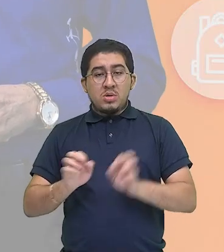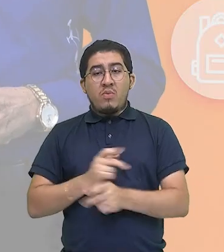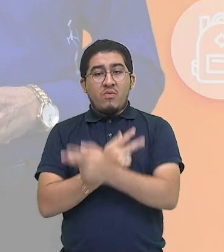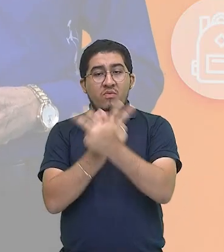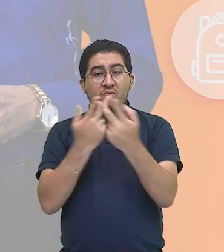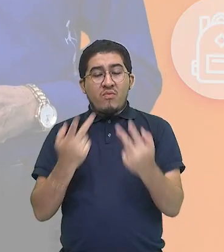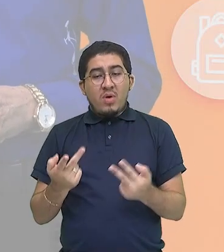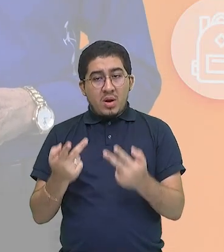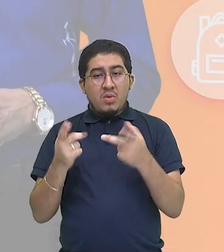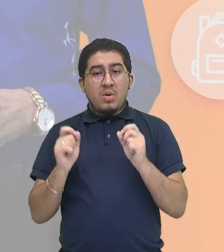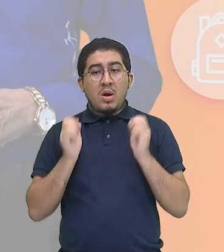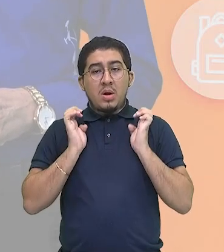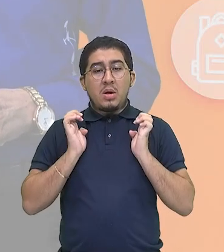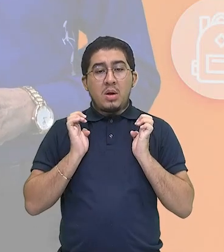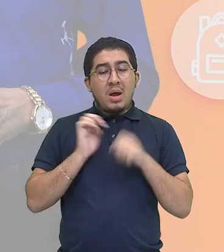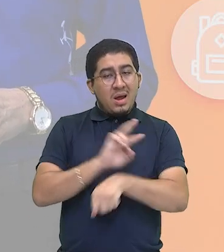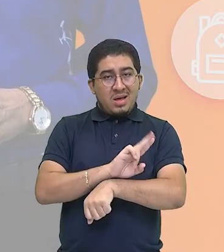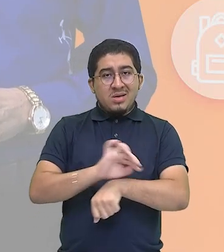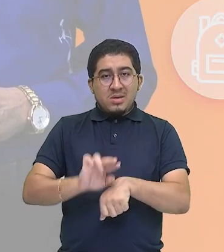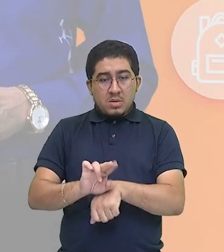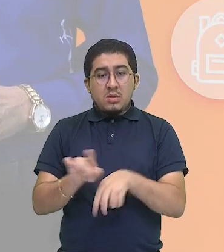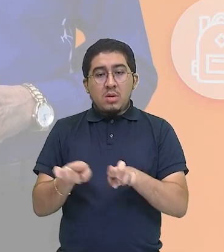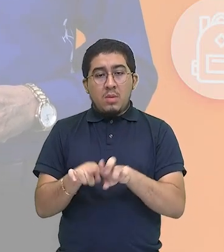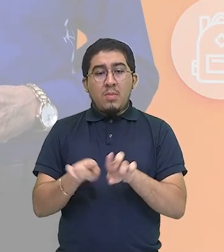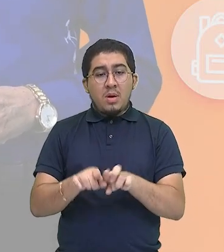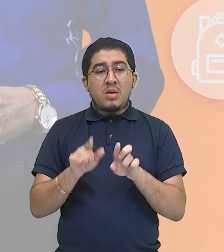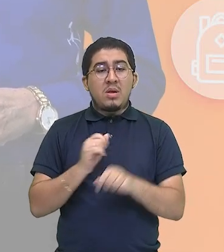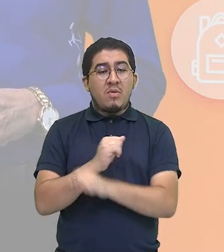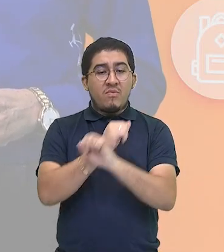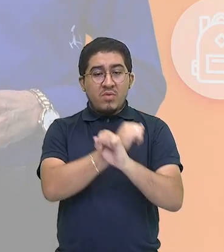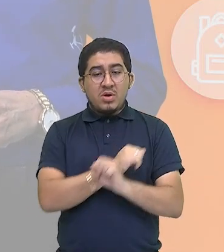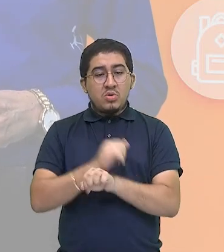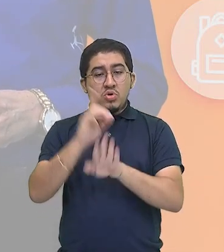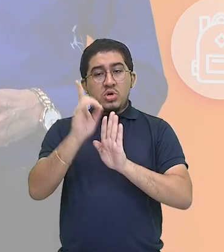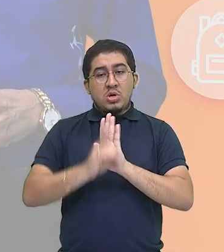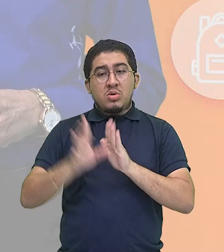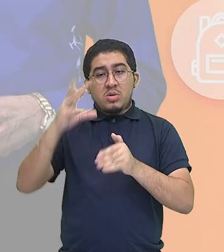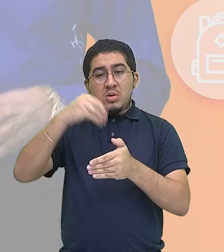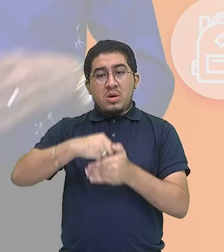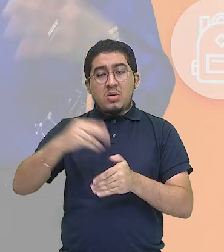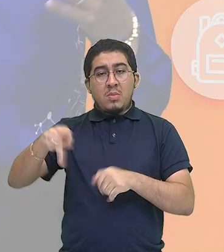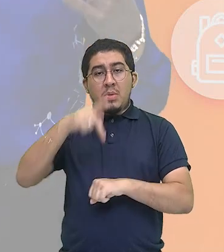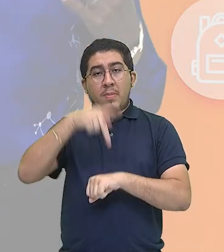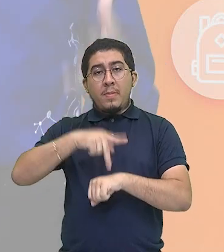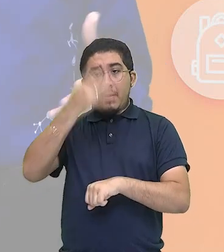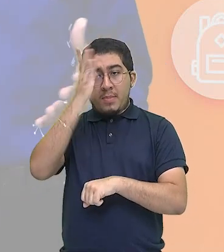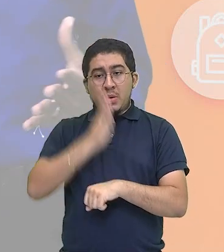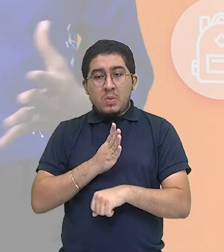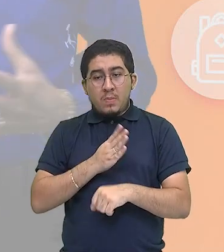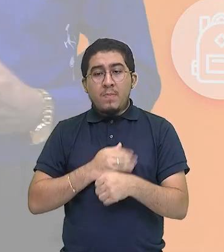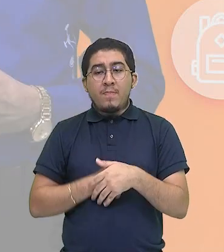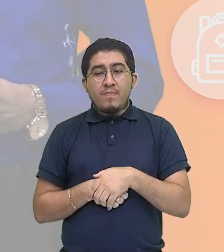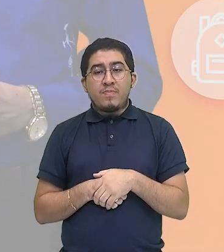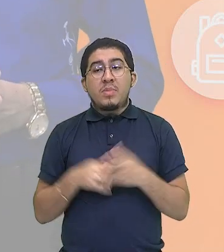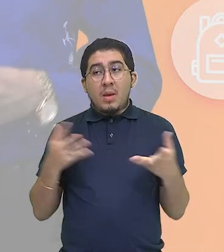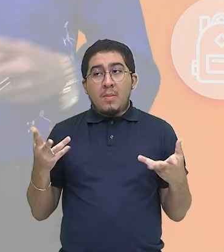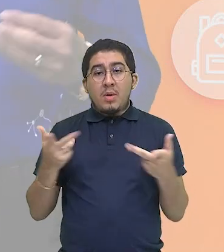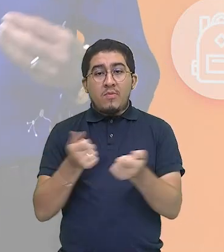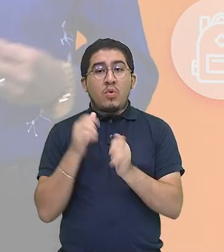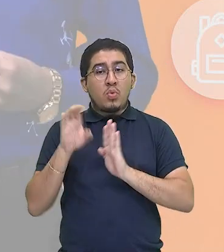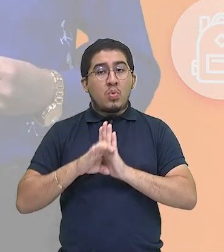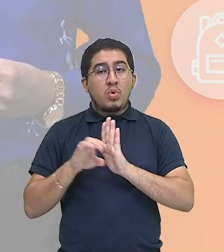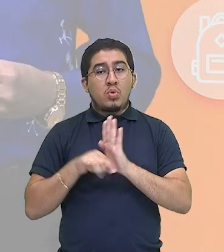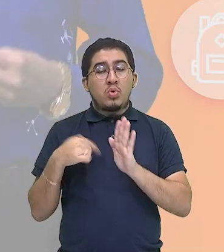pluriétnica em defesa de direitos dentro do Estado brasileiro. Essa é uma ótima definição que